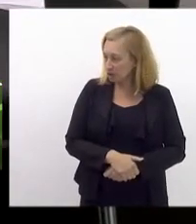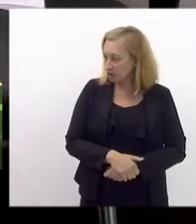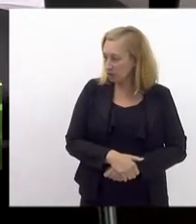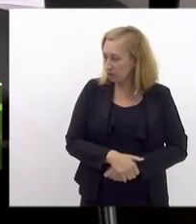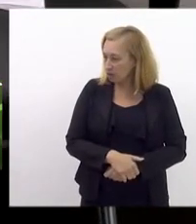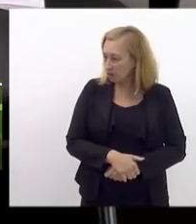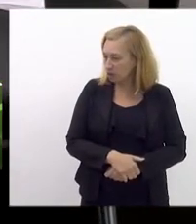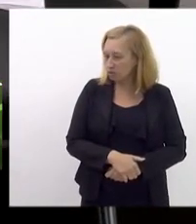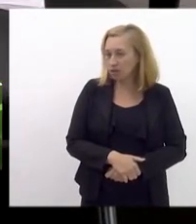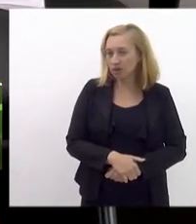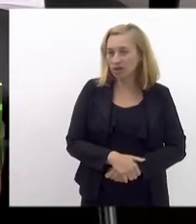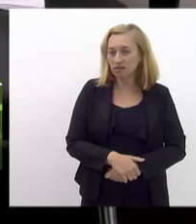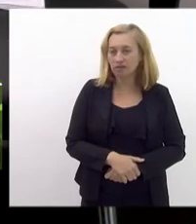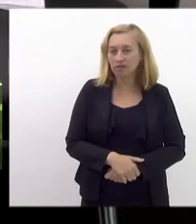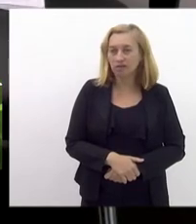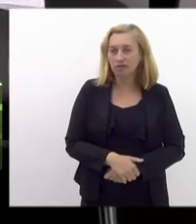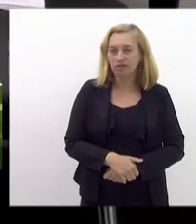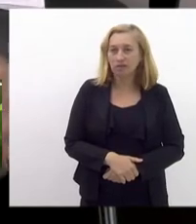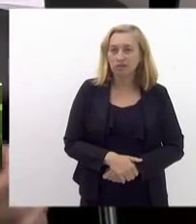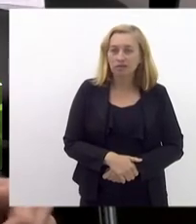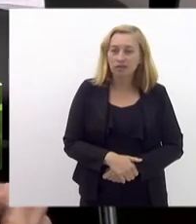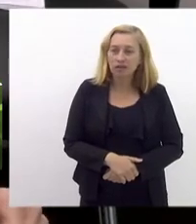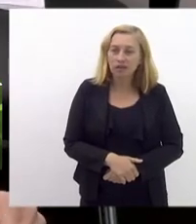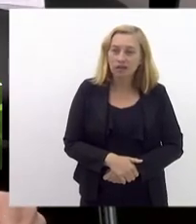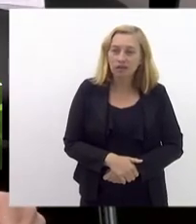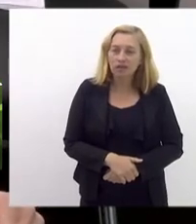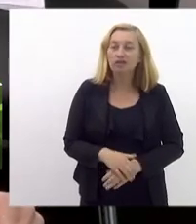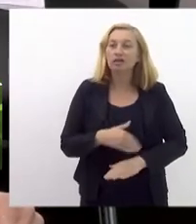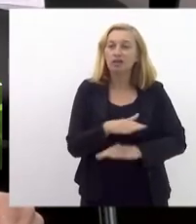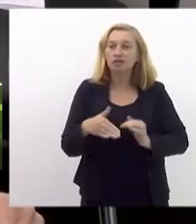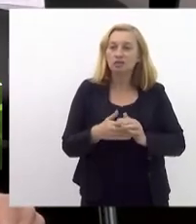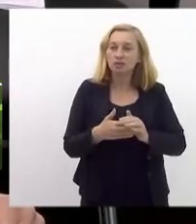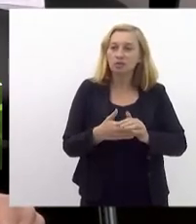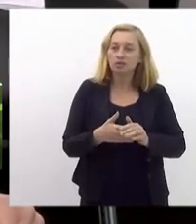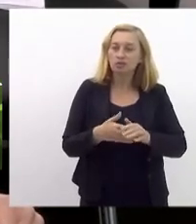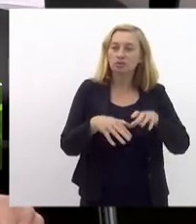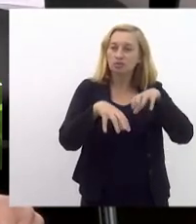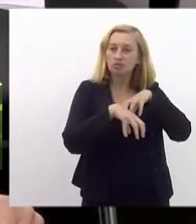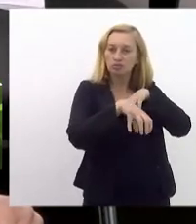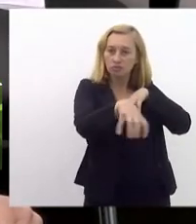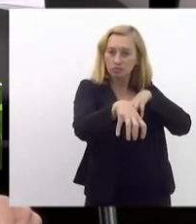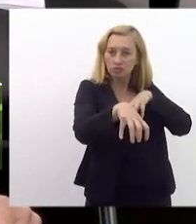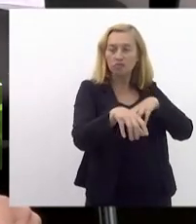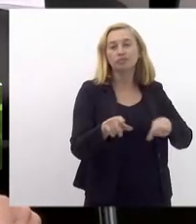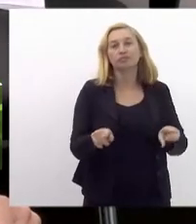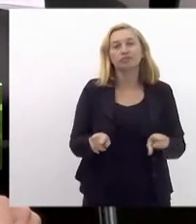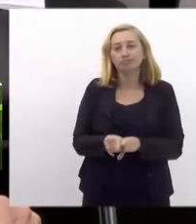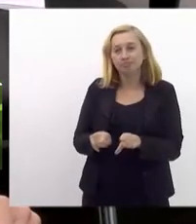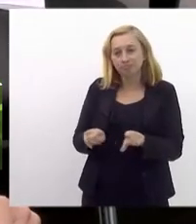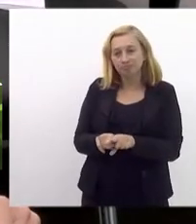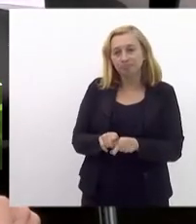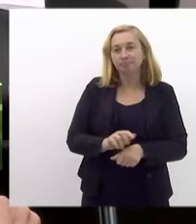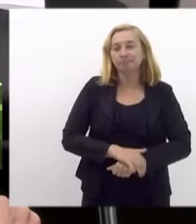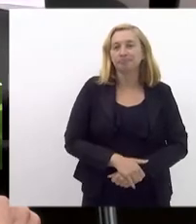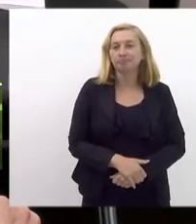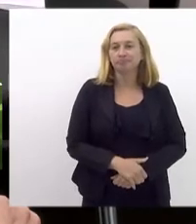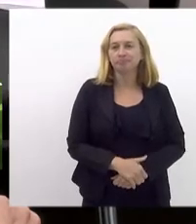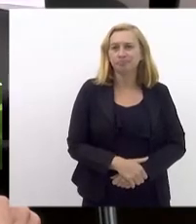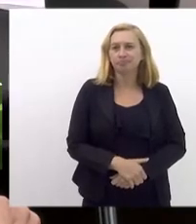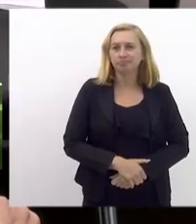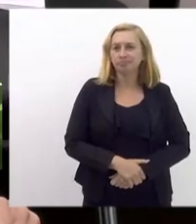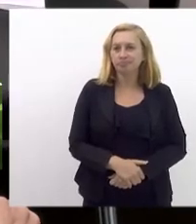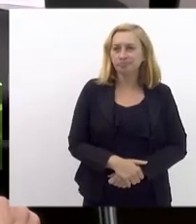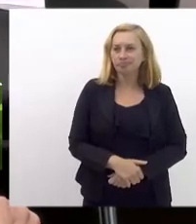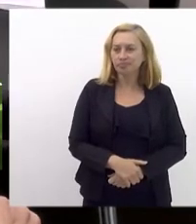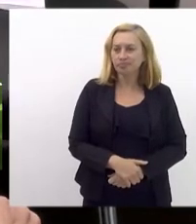aqui de mesa presencial e todos aqueles que estão participando virtualmente também dessa